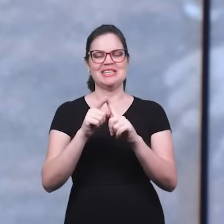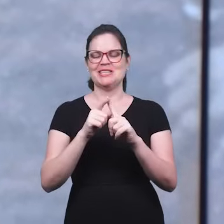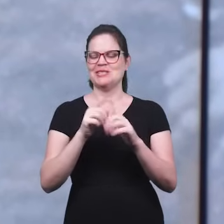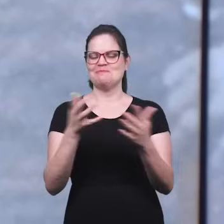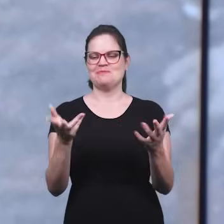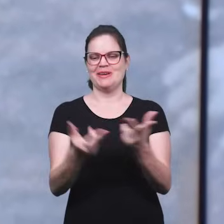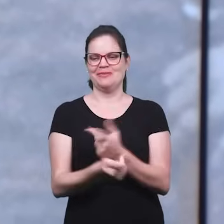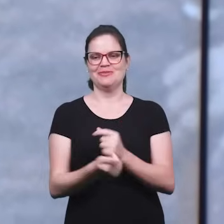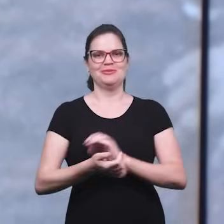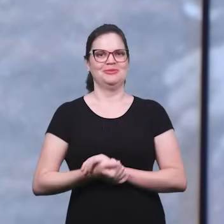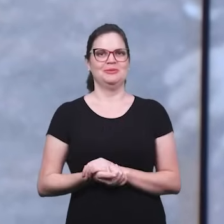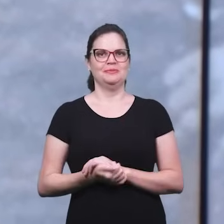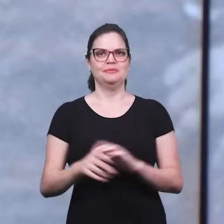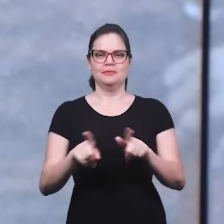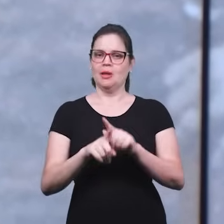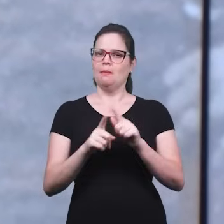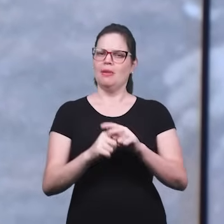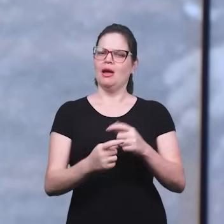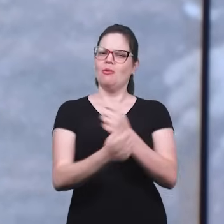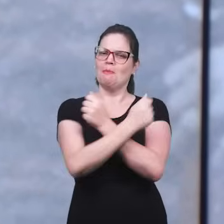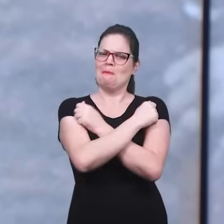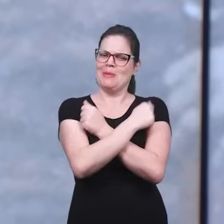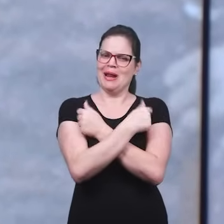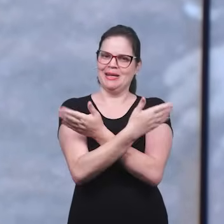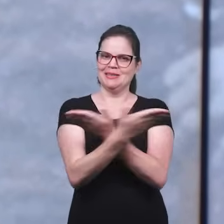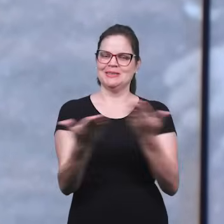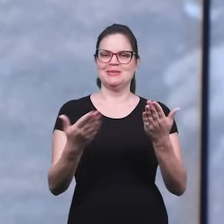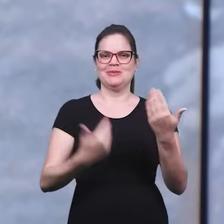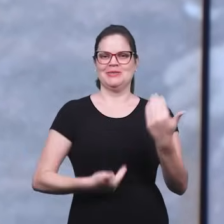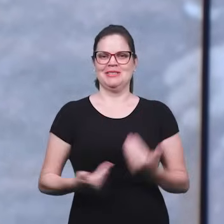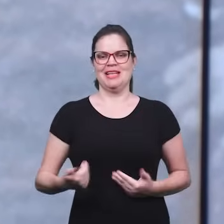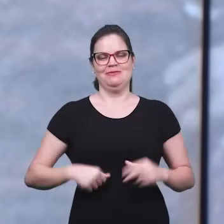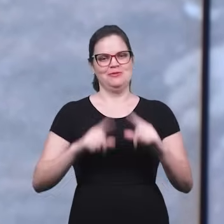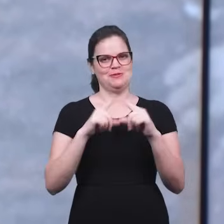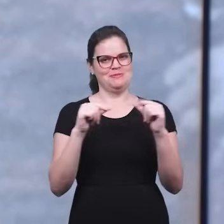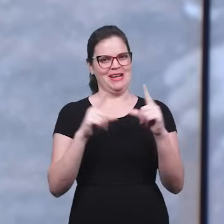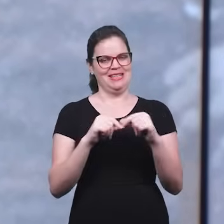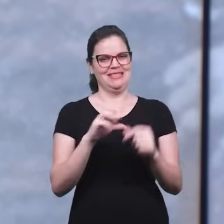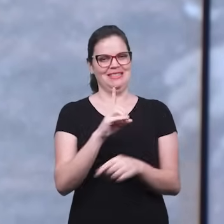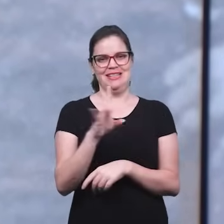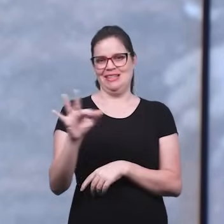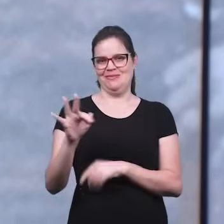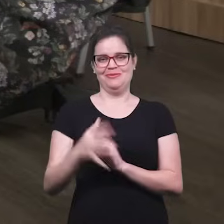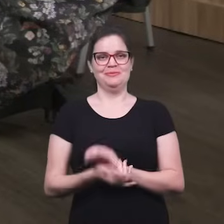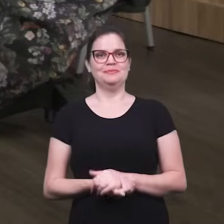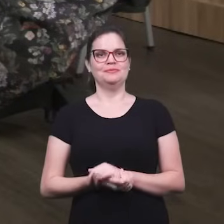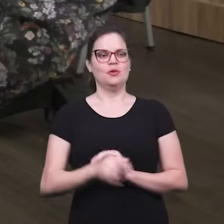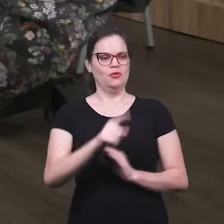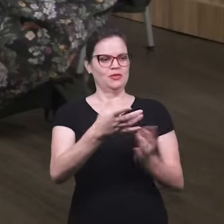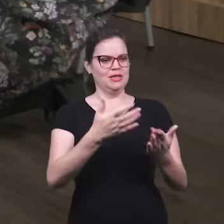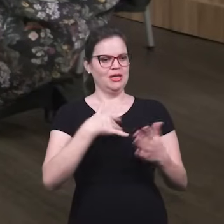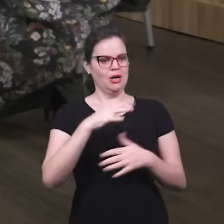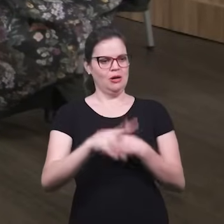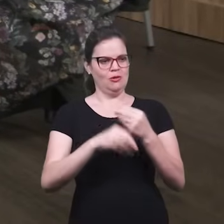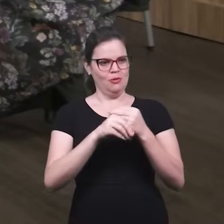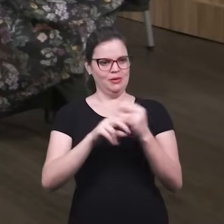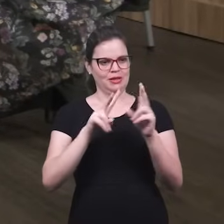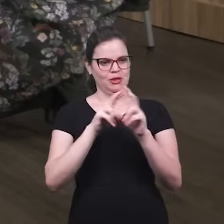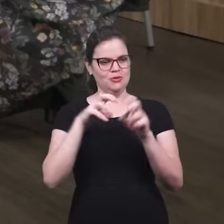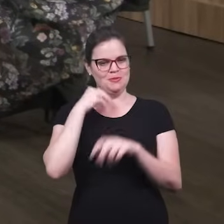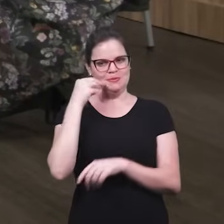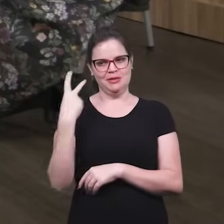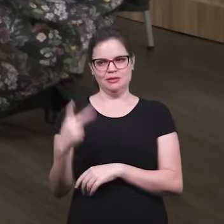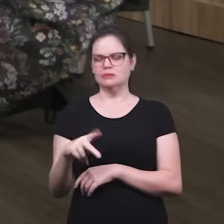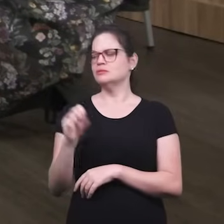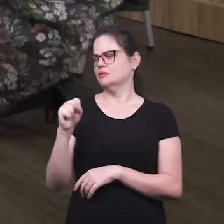vá. Mas um abraço aí também para os nossos irmãos em Brasília, no Distrito Federal. Você quer comentar, Daniel, essa experiência da